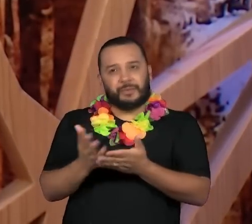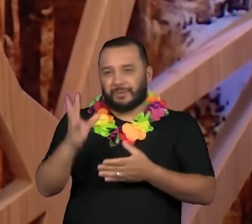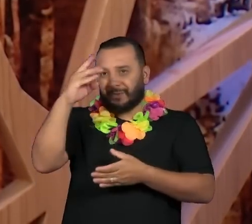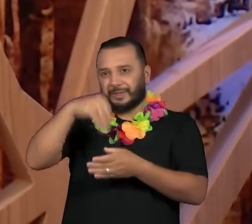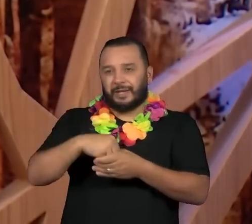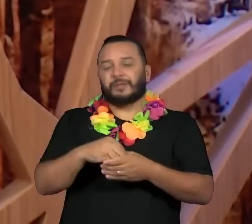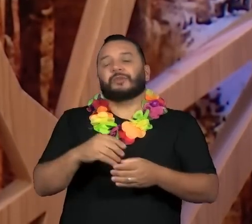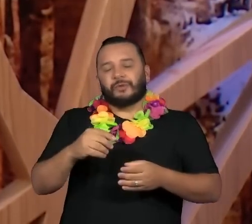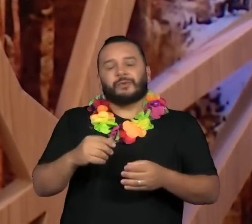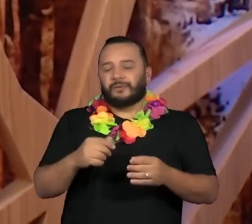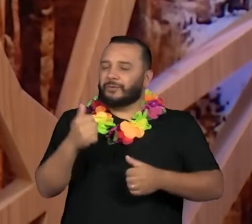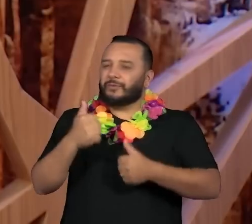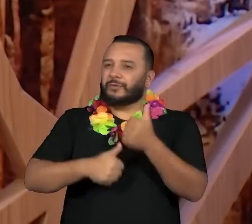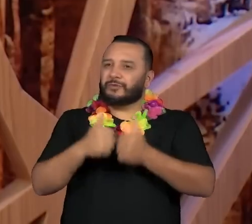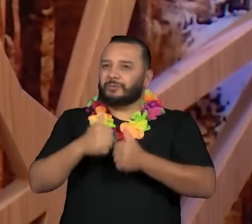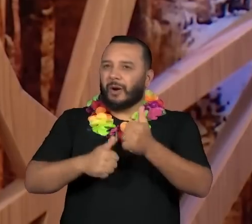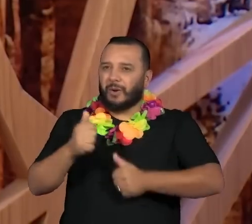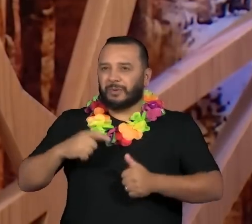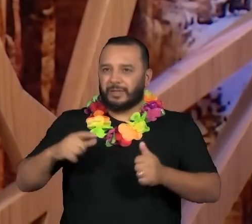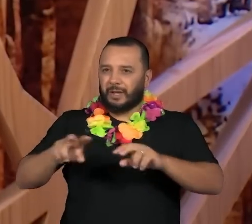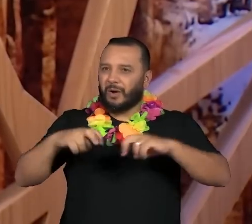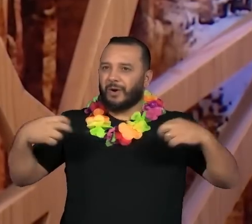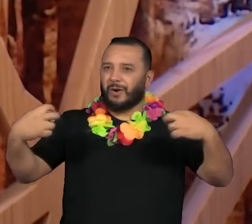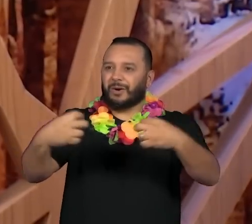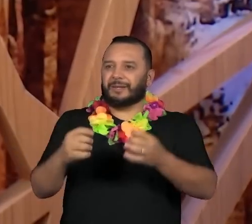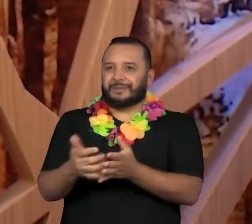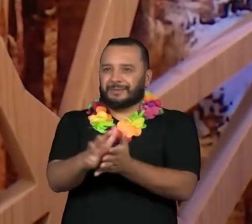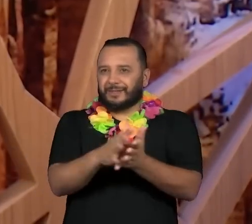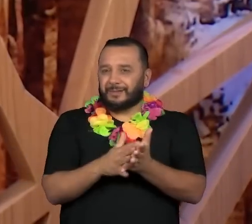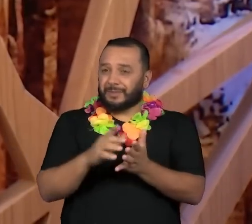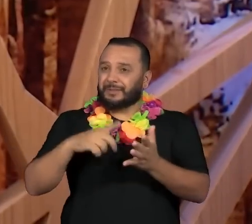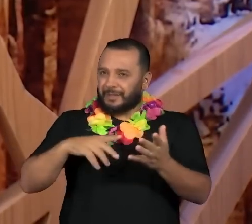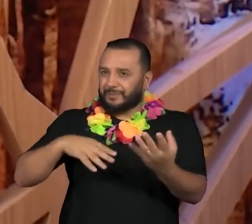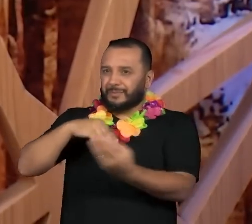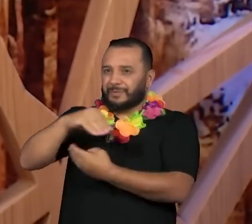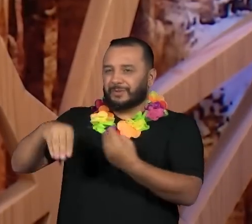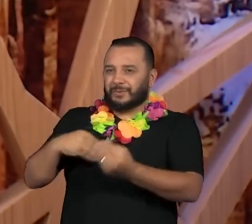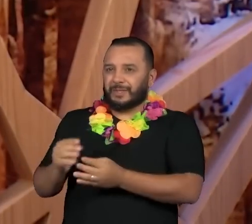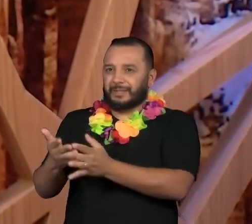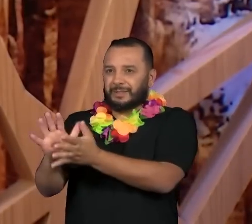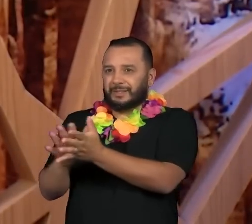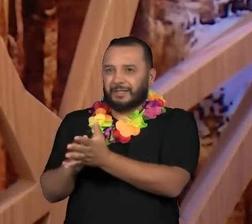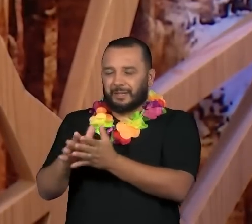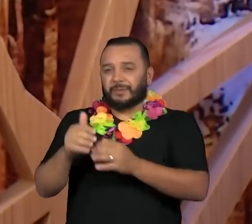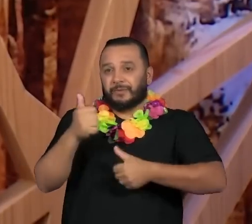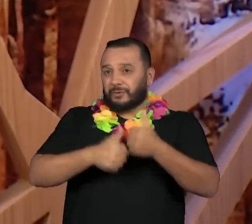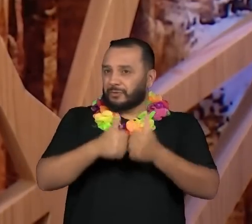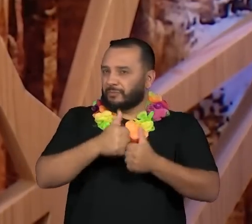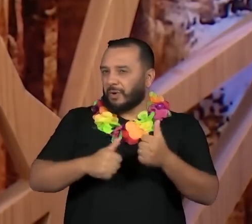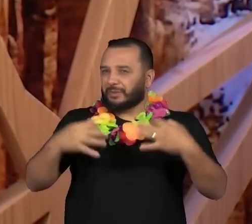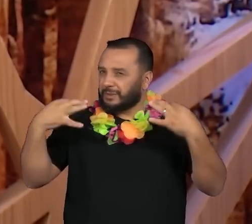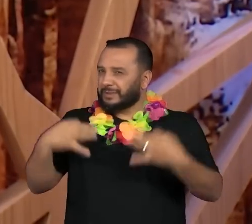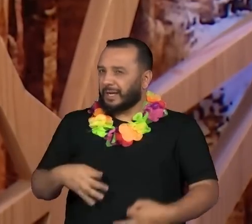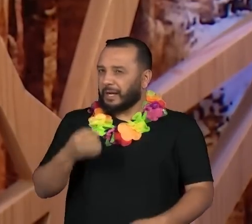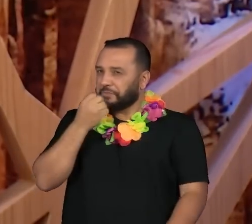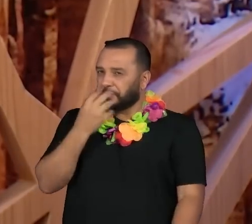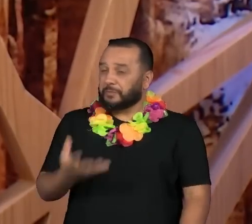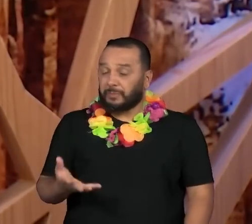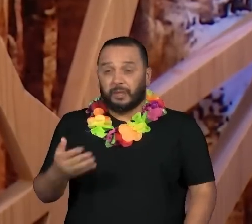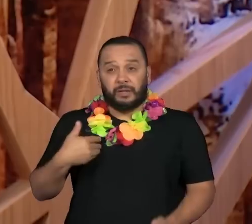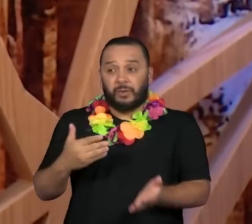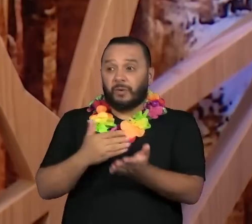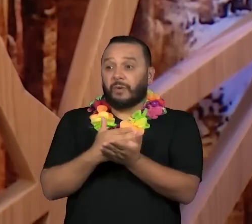roda de samba, e a mistura samba e futebol sempre deu muito certo. No começo, quando as escolas de